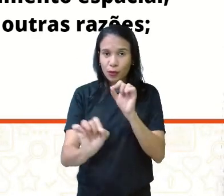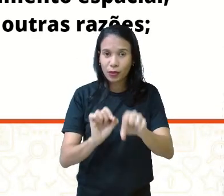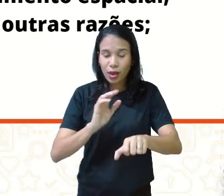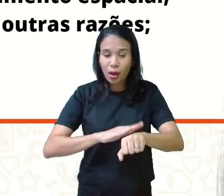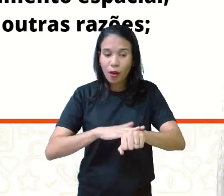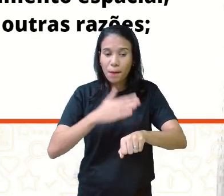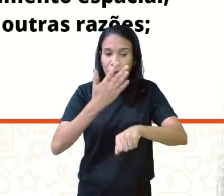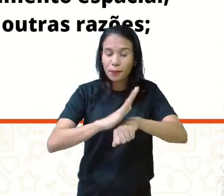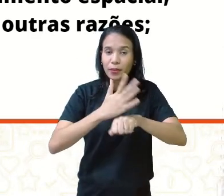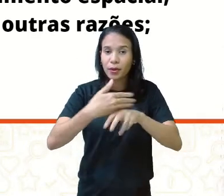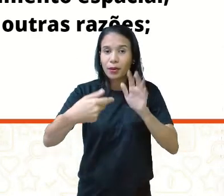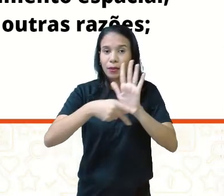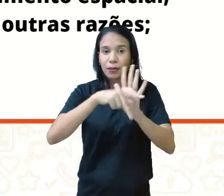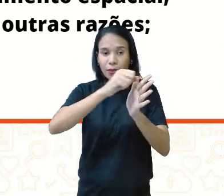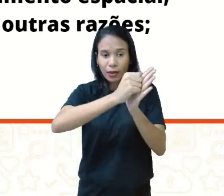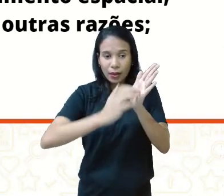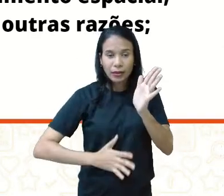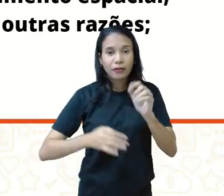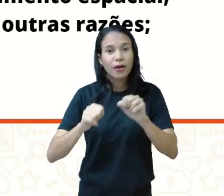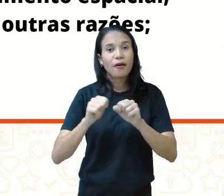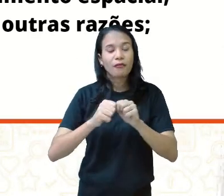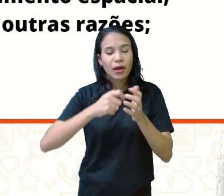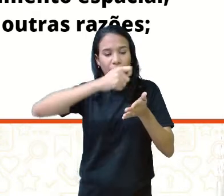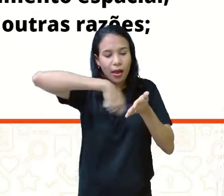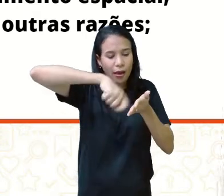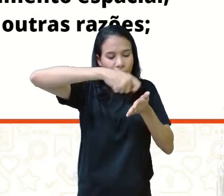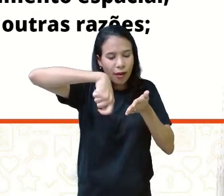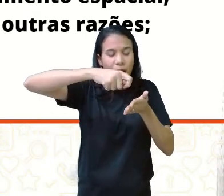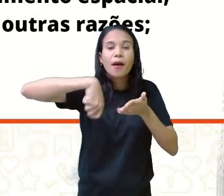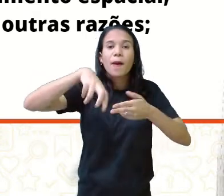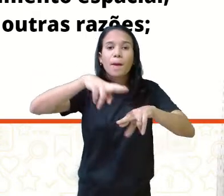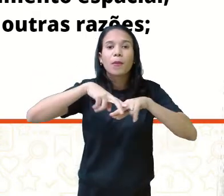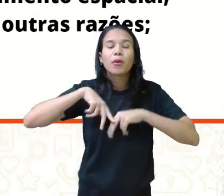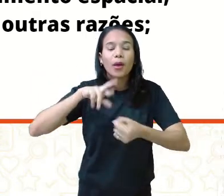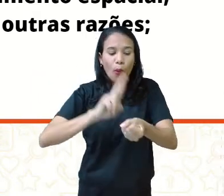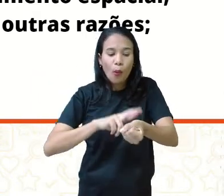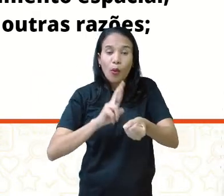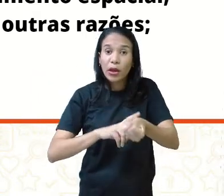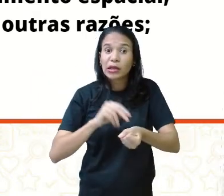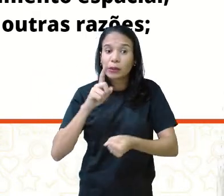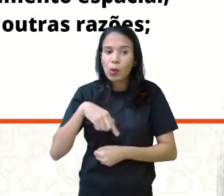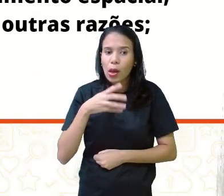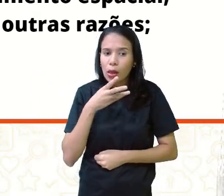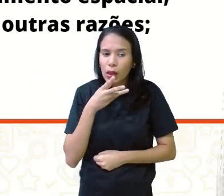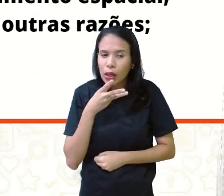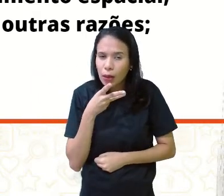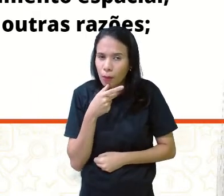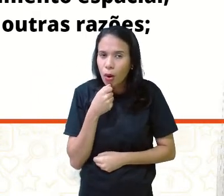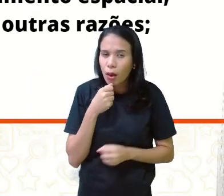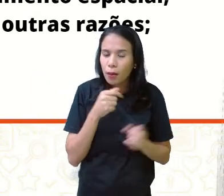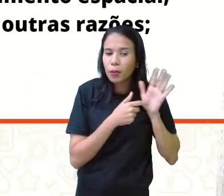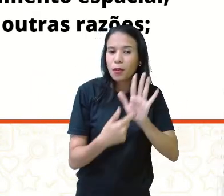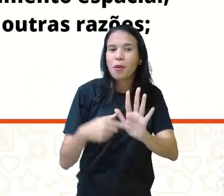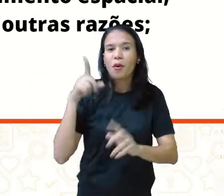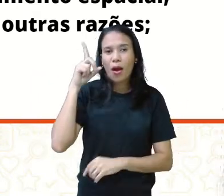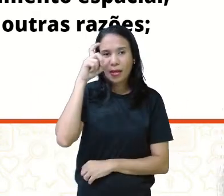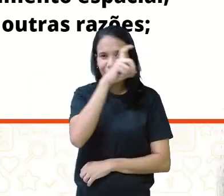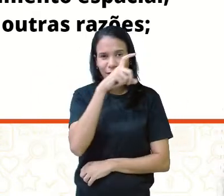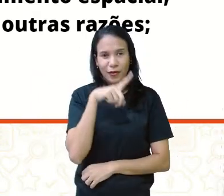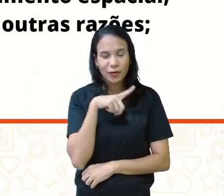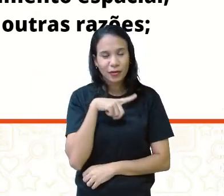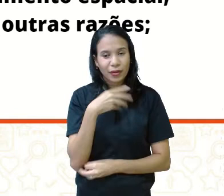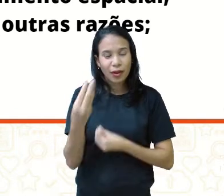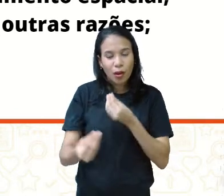da execução da atividade realizada por escrito, pois seu ritmo pode ser mais lento por apresentar dificuldade quanto